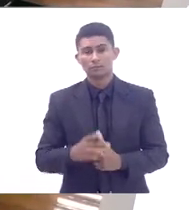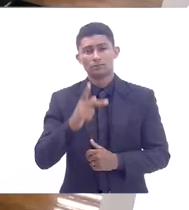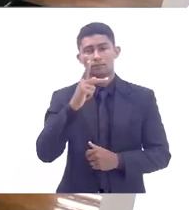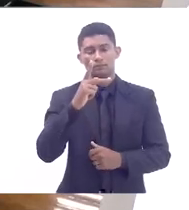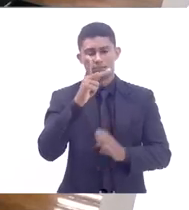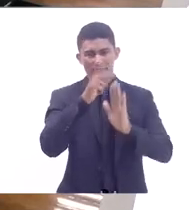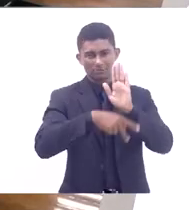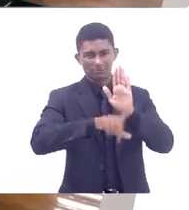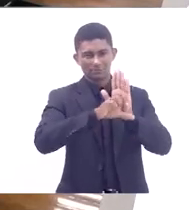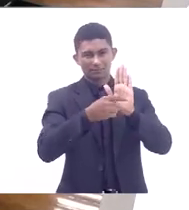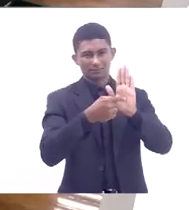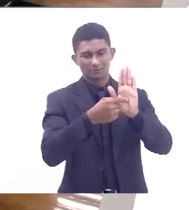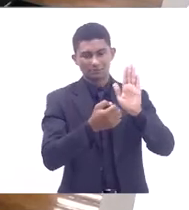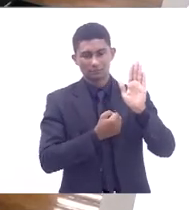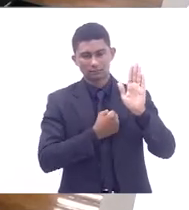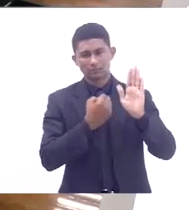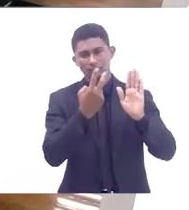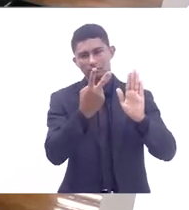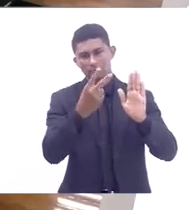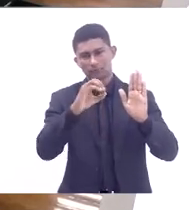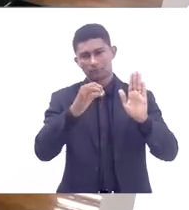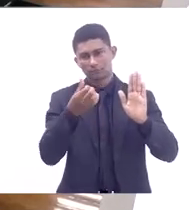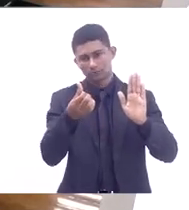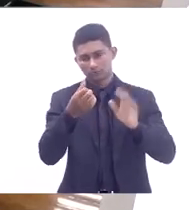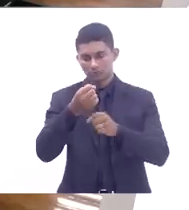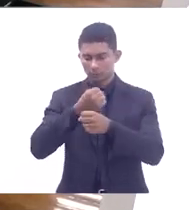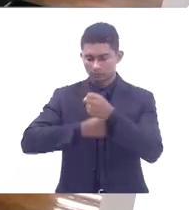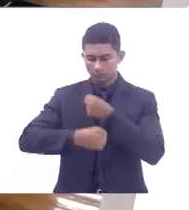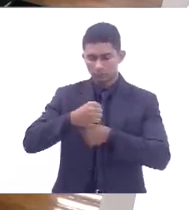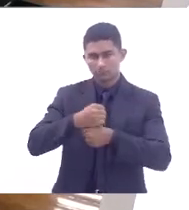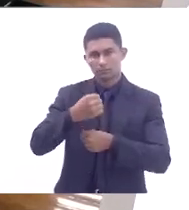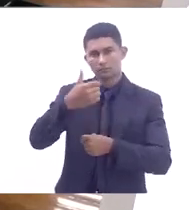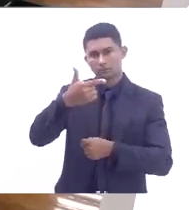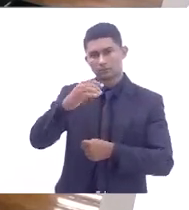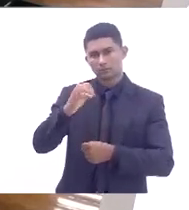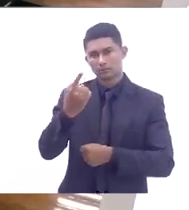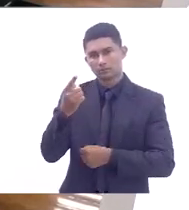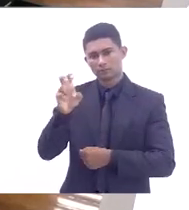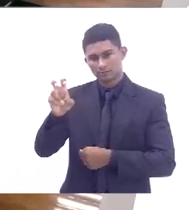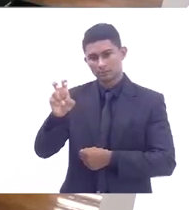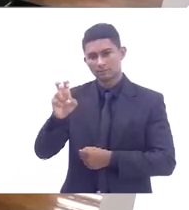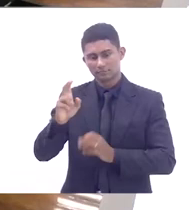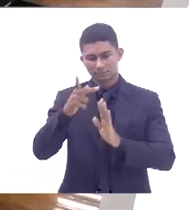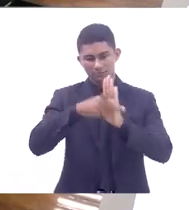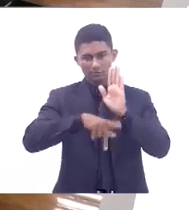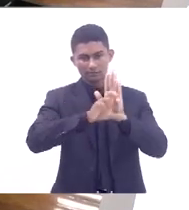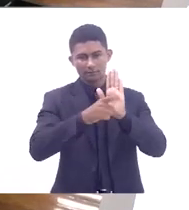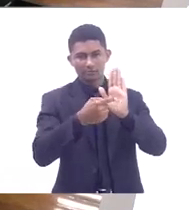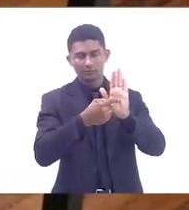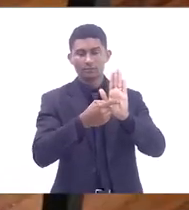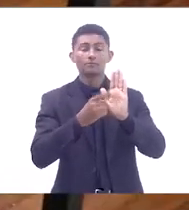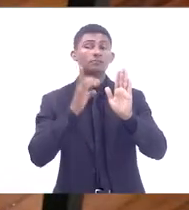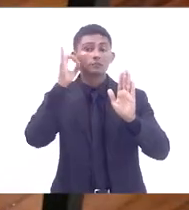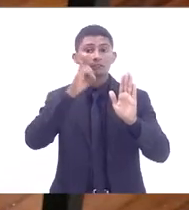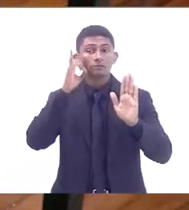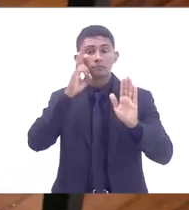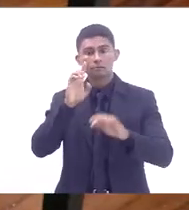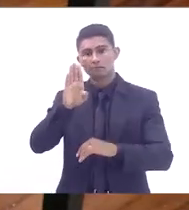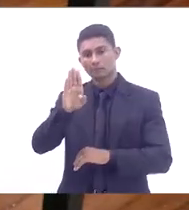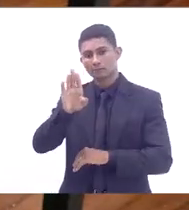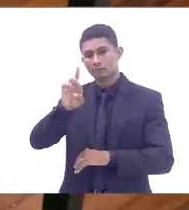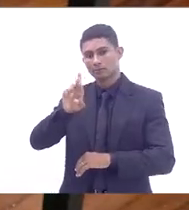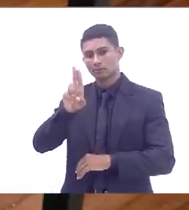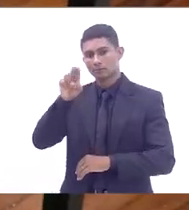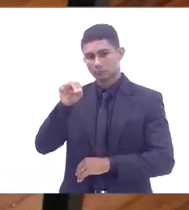pl na 206 de 2015 né do deputado Bruno